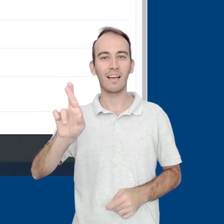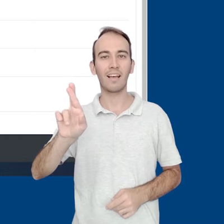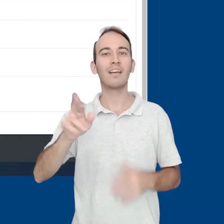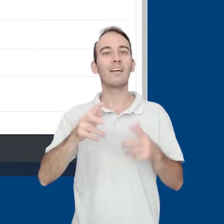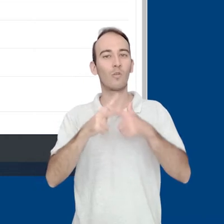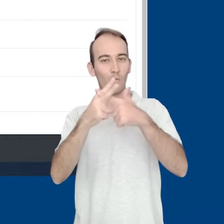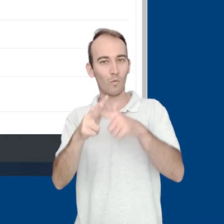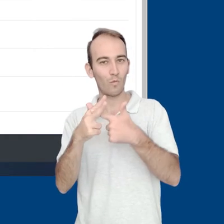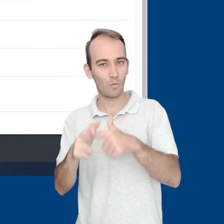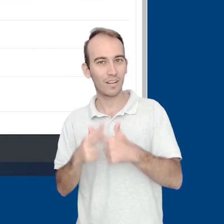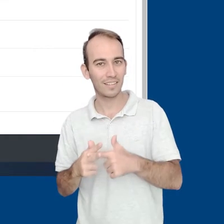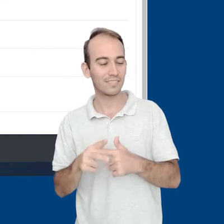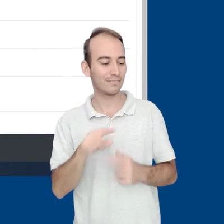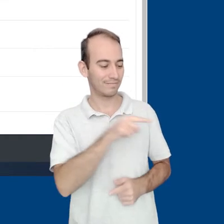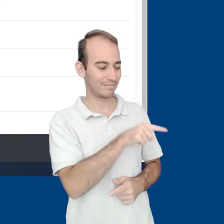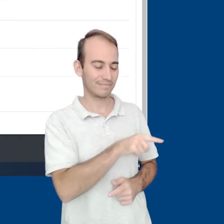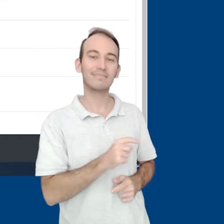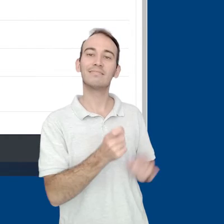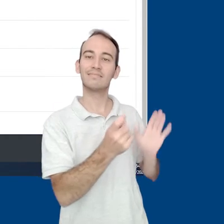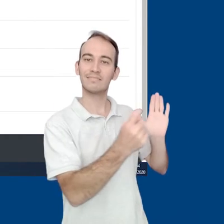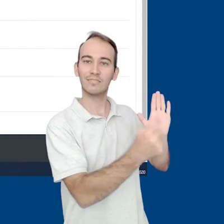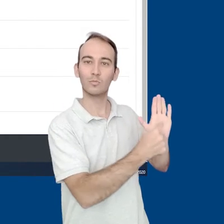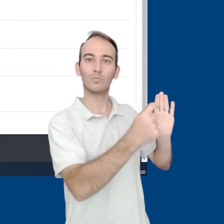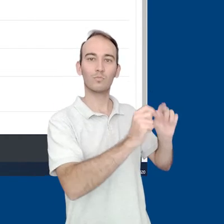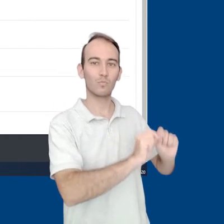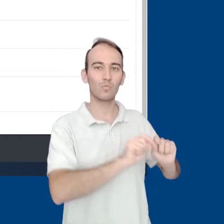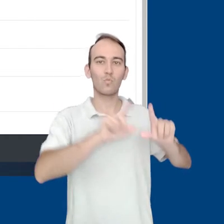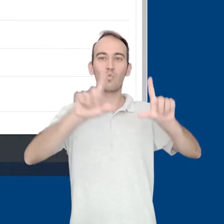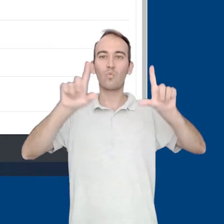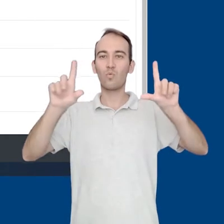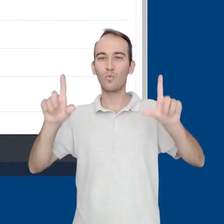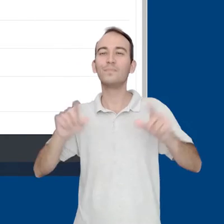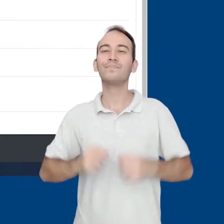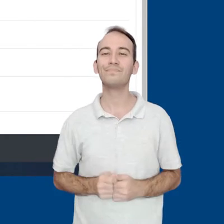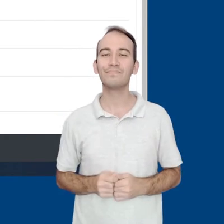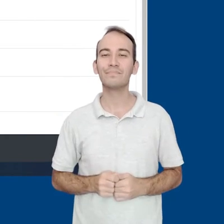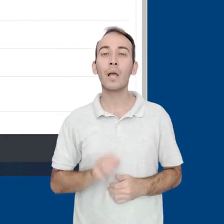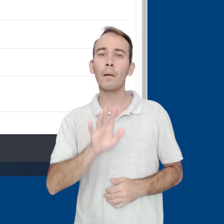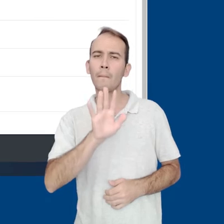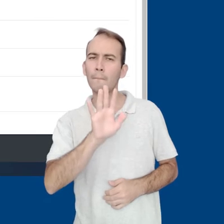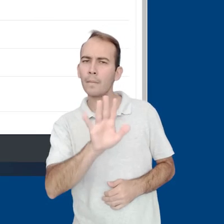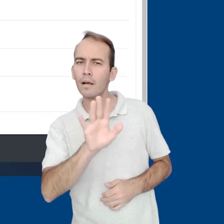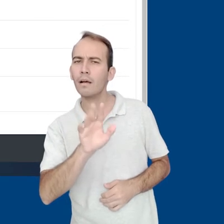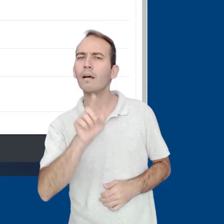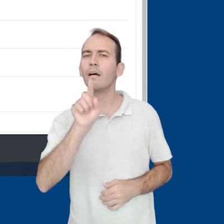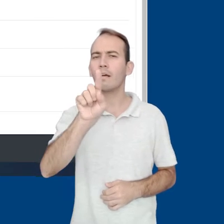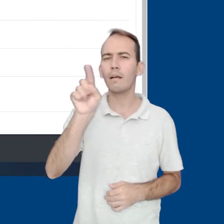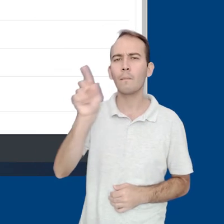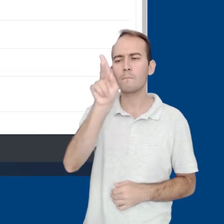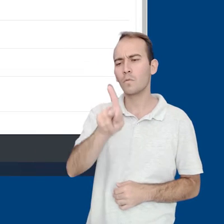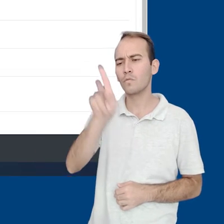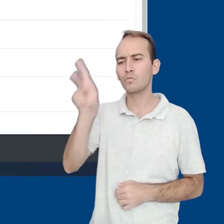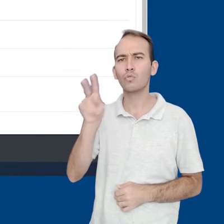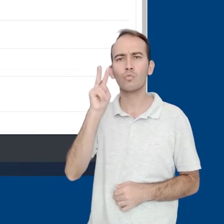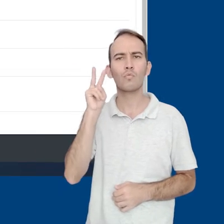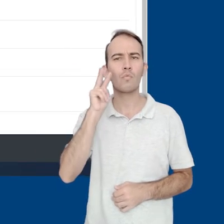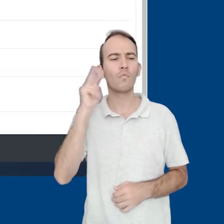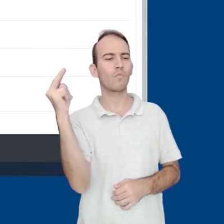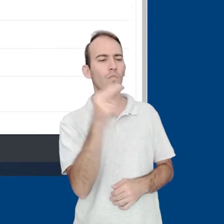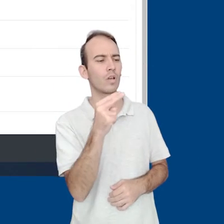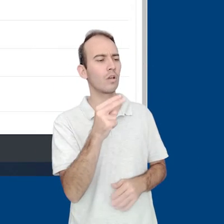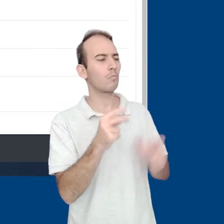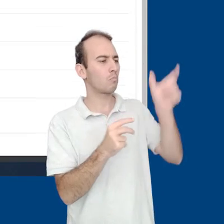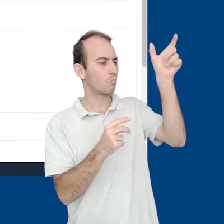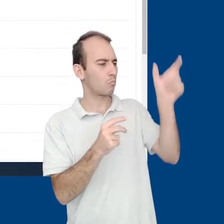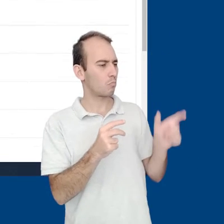que nos levará à página. Se o professor não tem acesso a este menu de administração, à